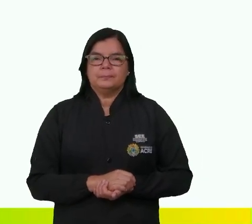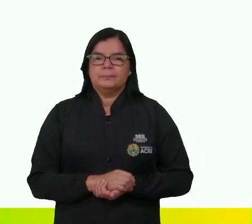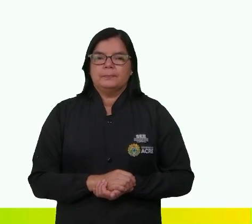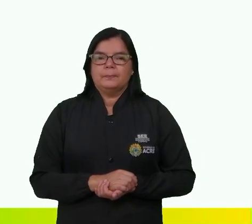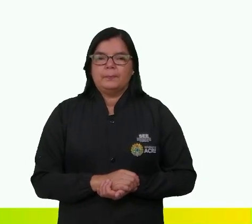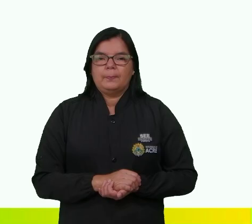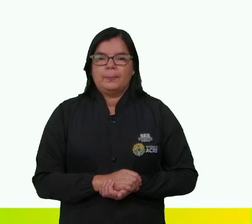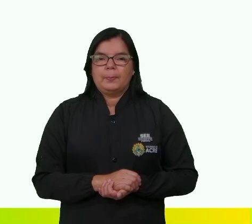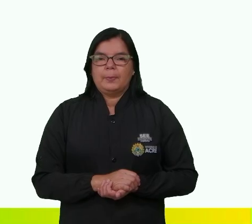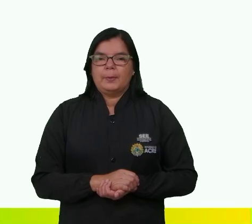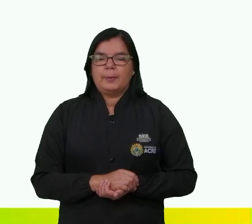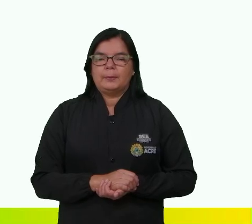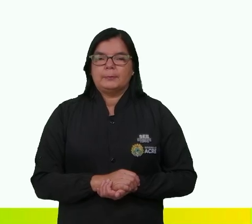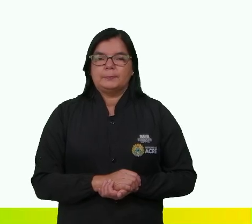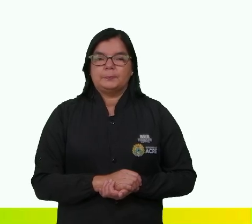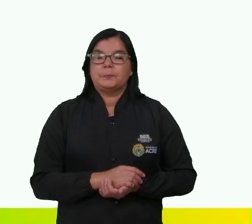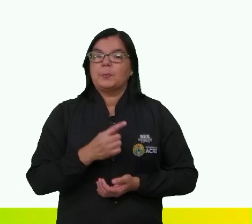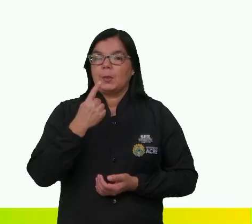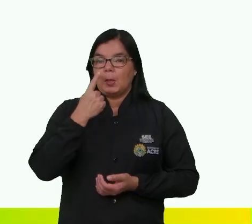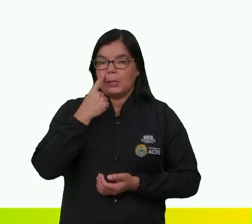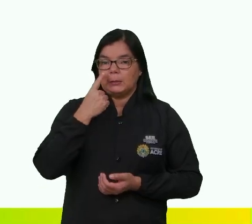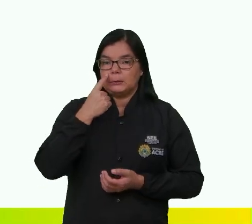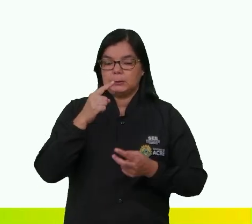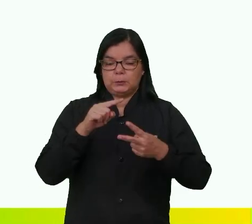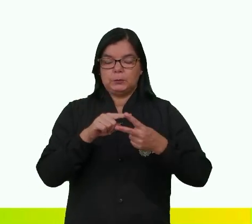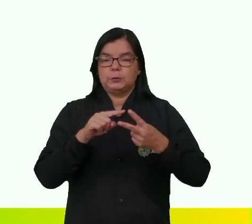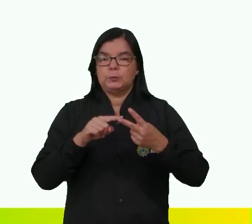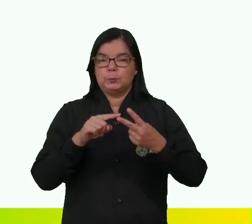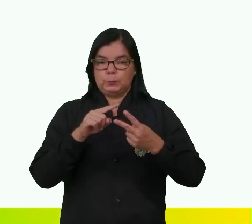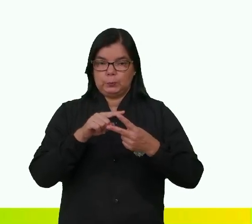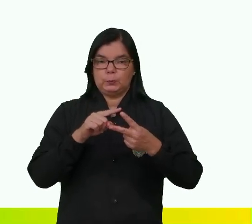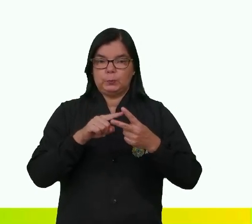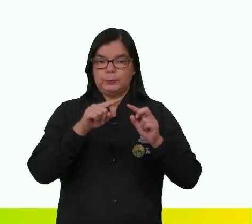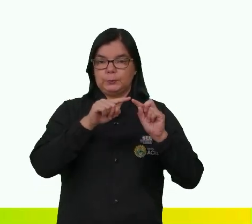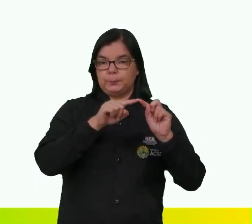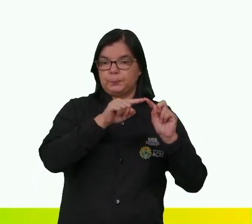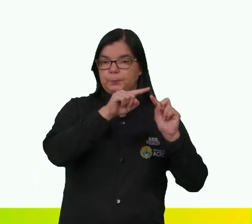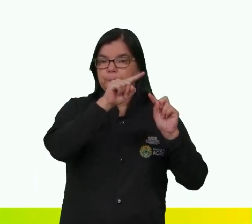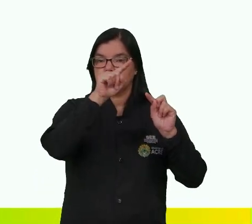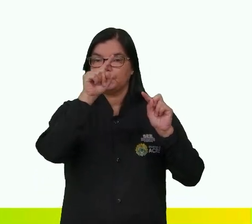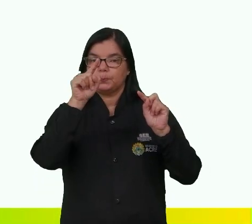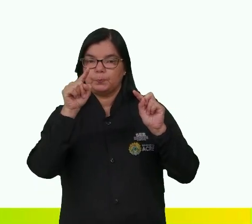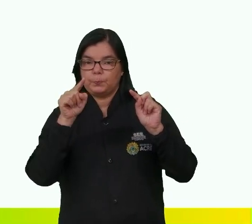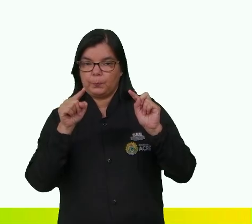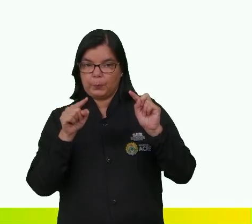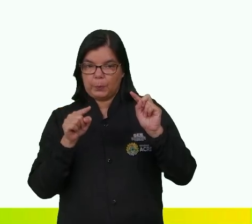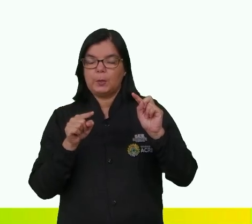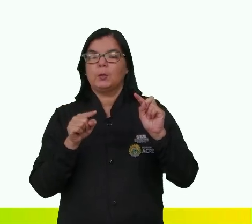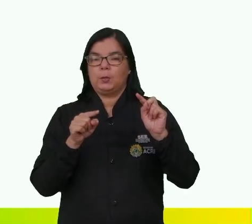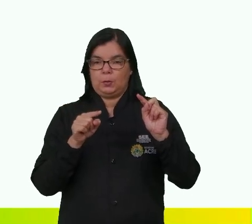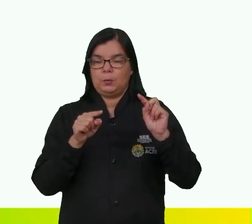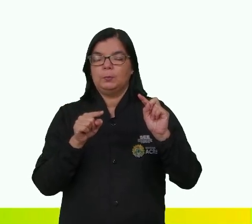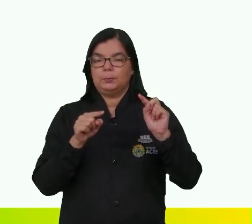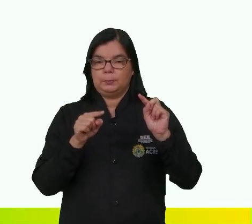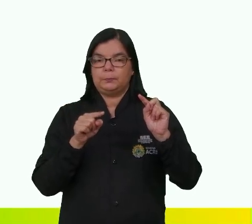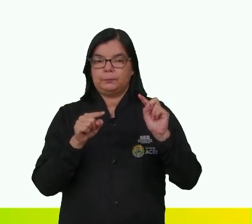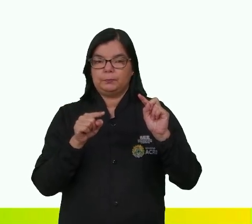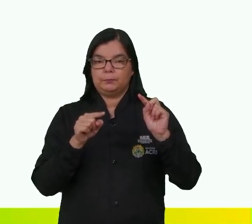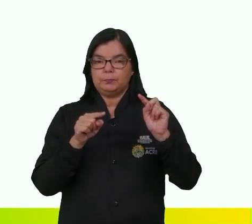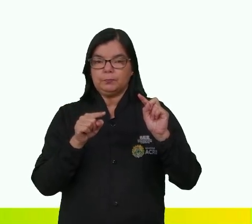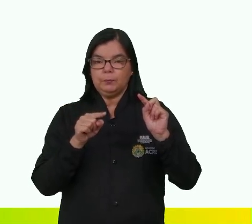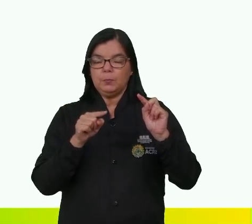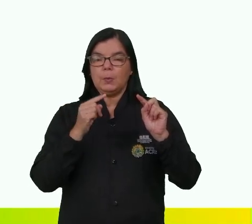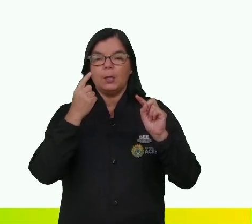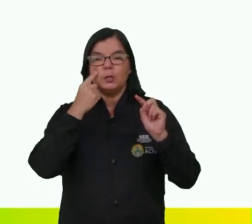Então, aqui nós temos 2 parábolas, uma que pode ser entendida como sendo o lançamento de